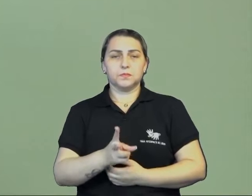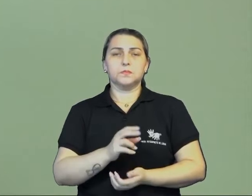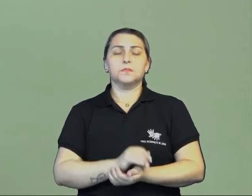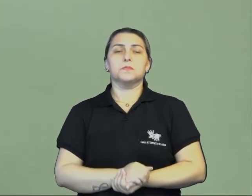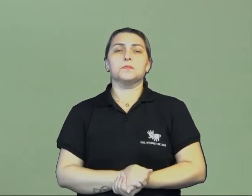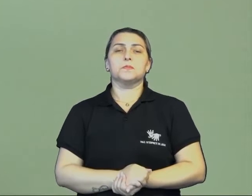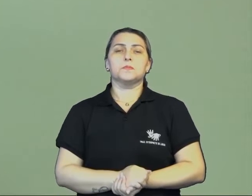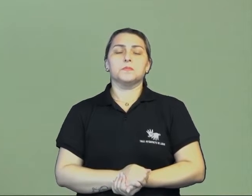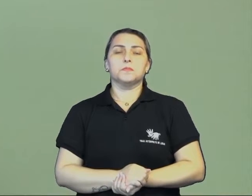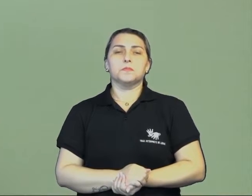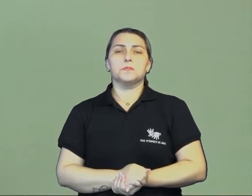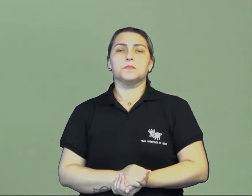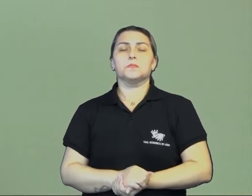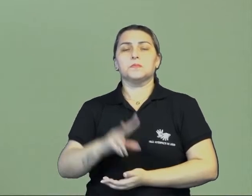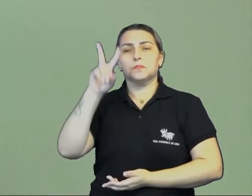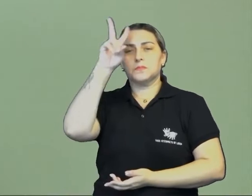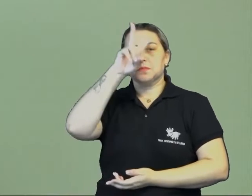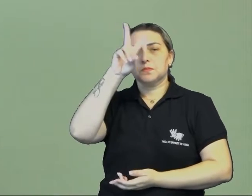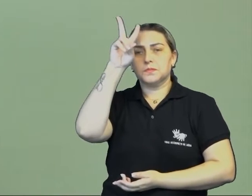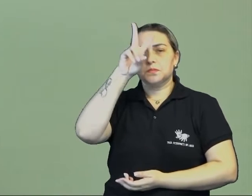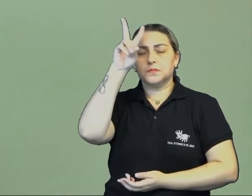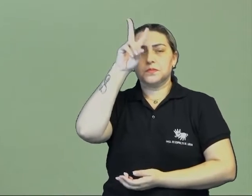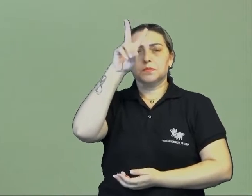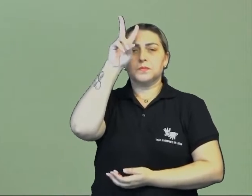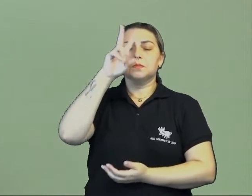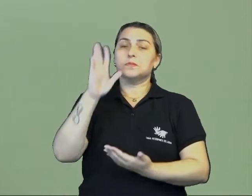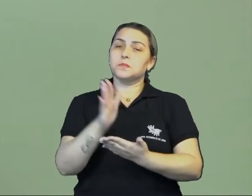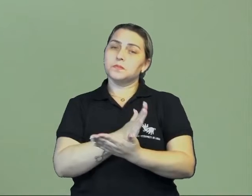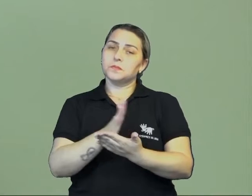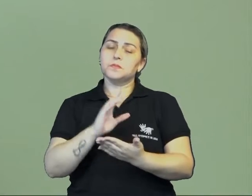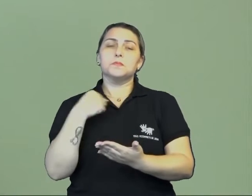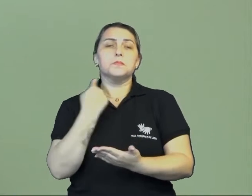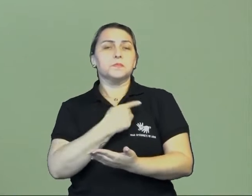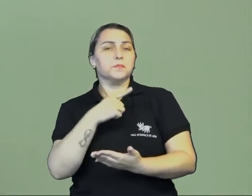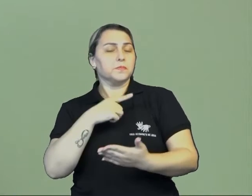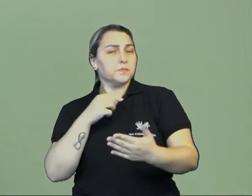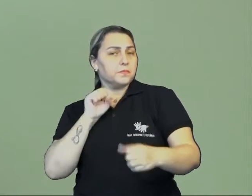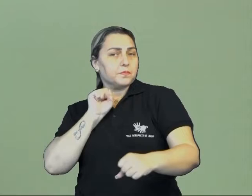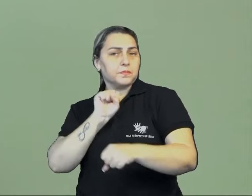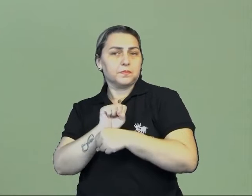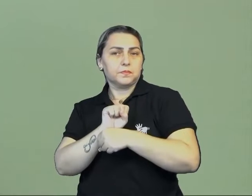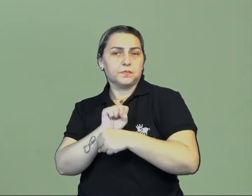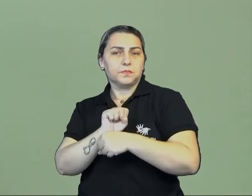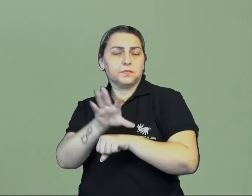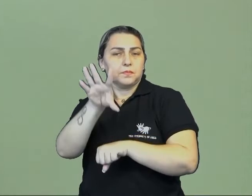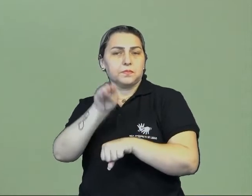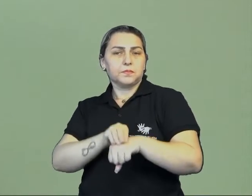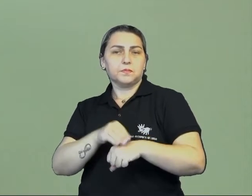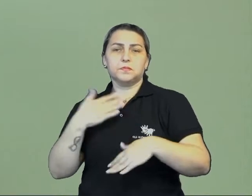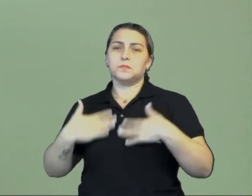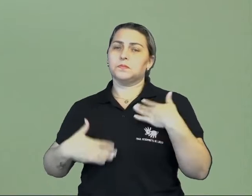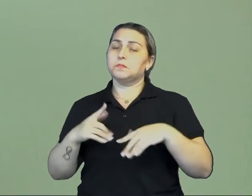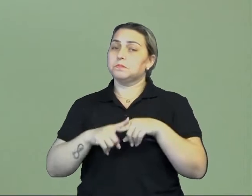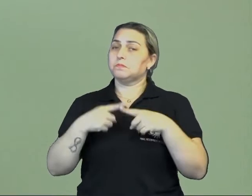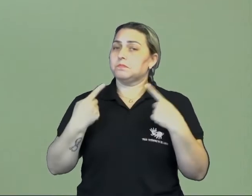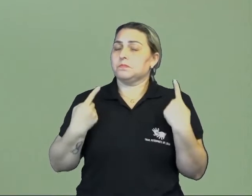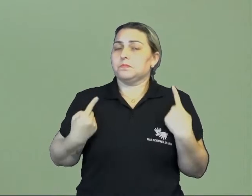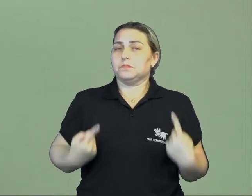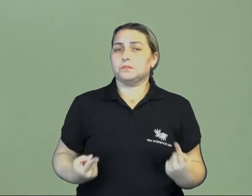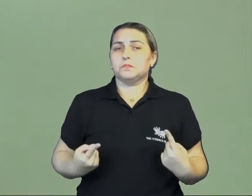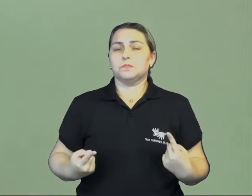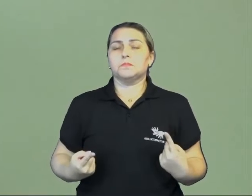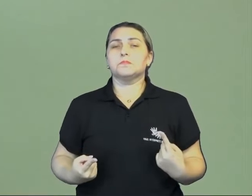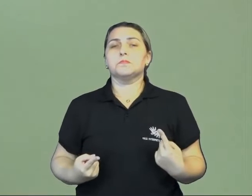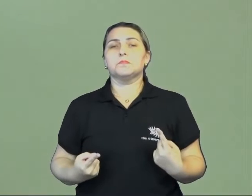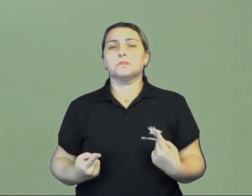e, ao longo da história, em algum momento, a gente teve um bloqueio de conhecimento sobre o corpo, porém, passado